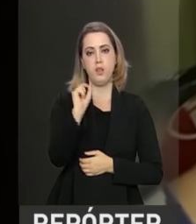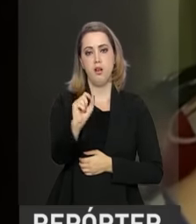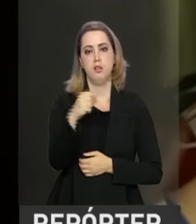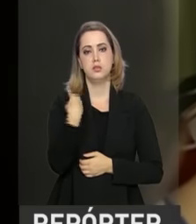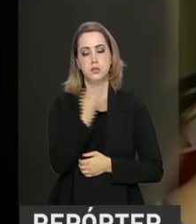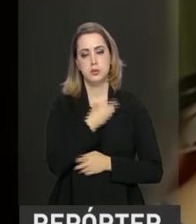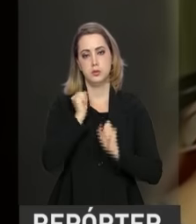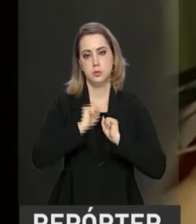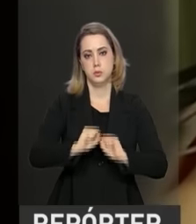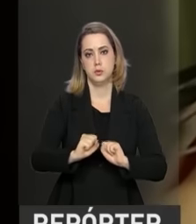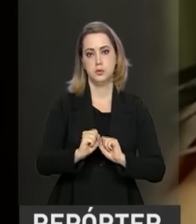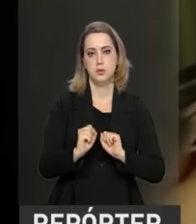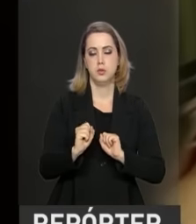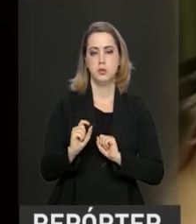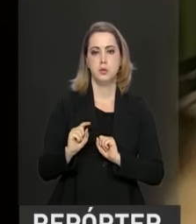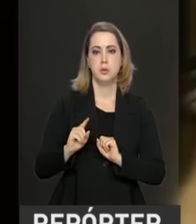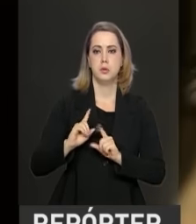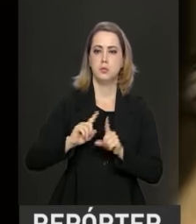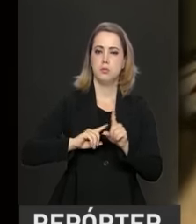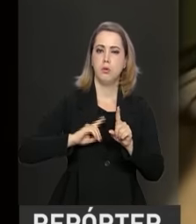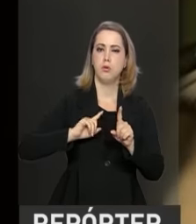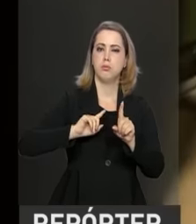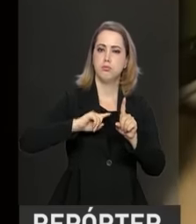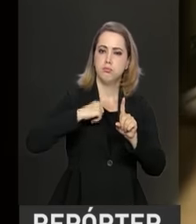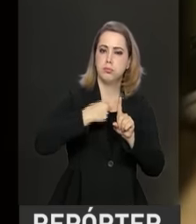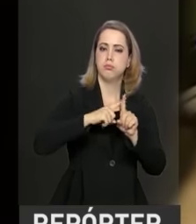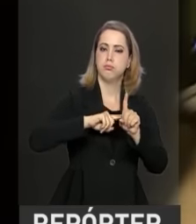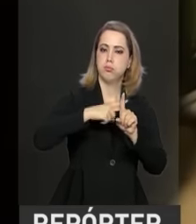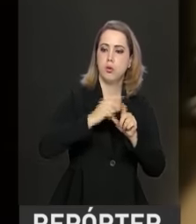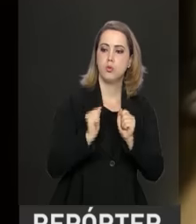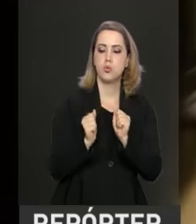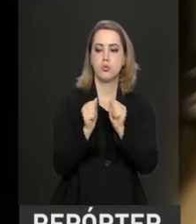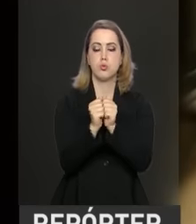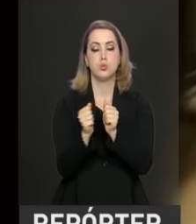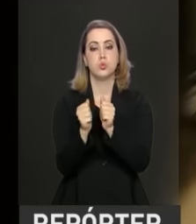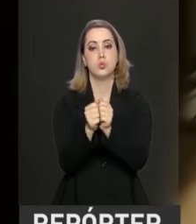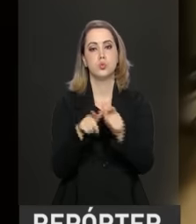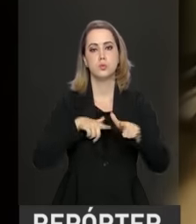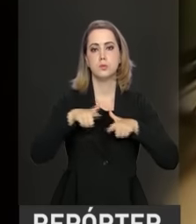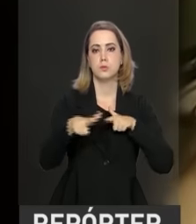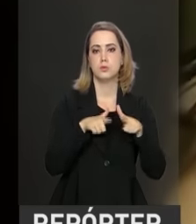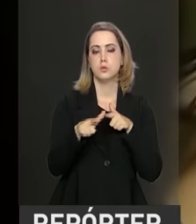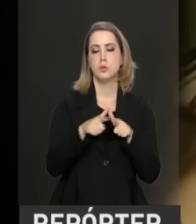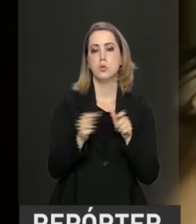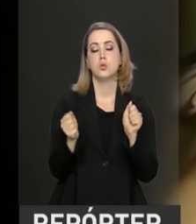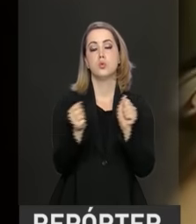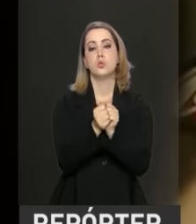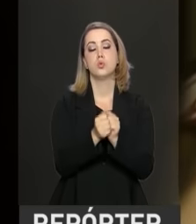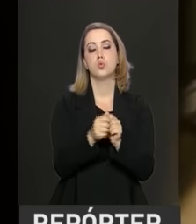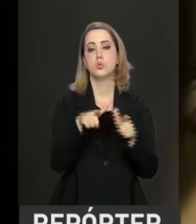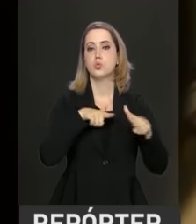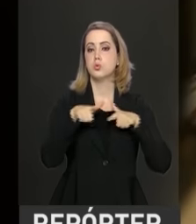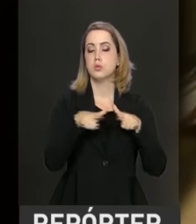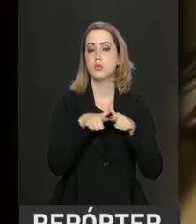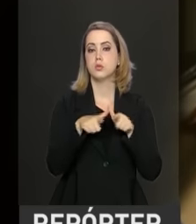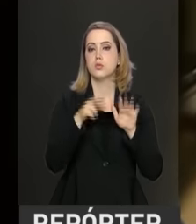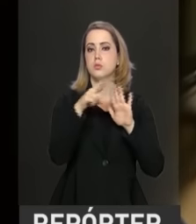possamos cada vez mais, trabalhando junto com o relator e os